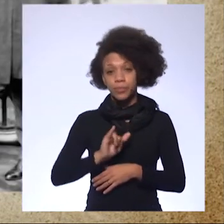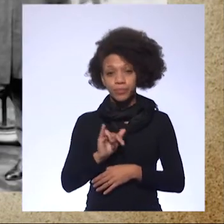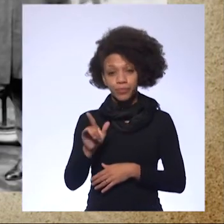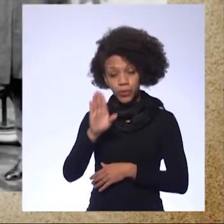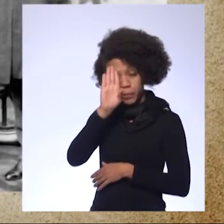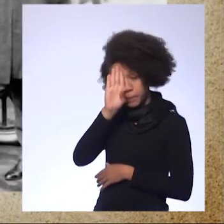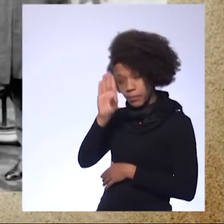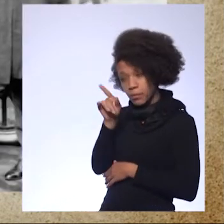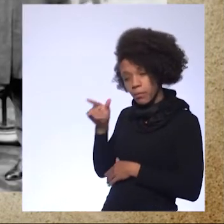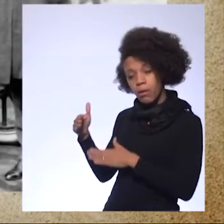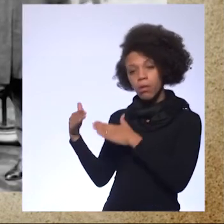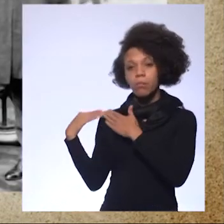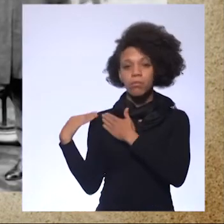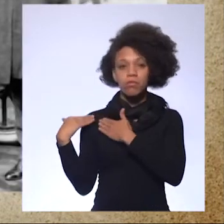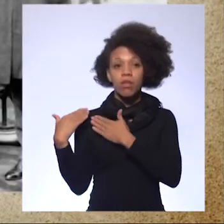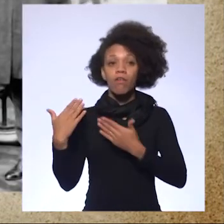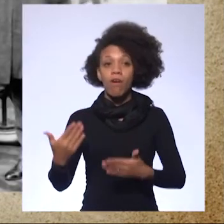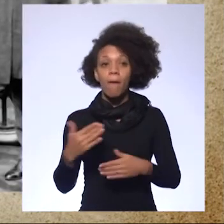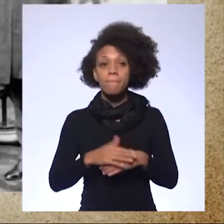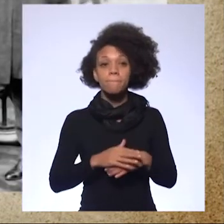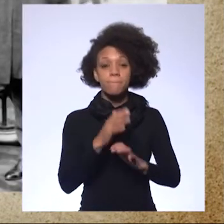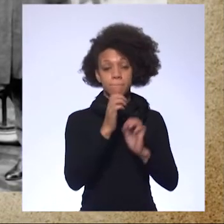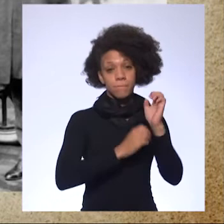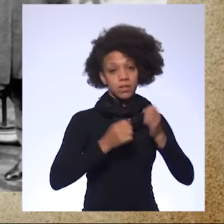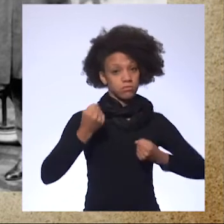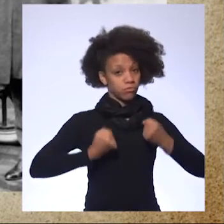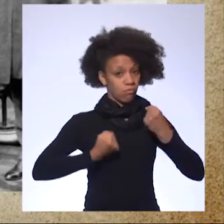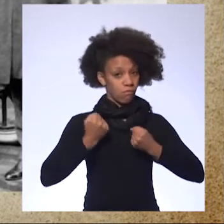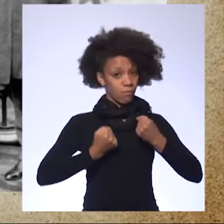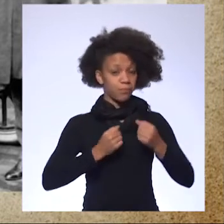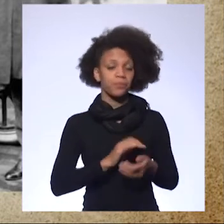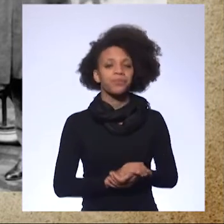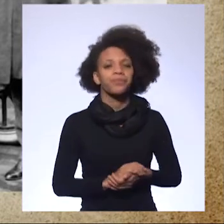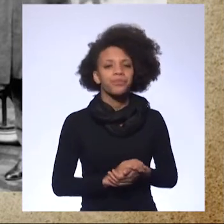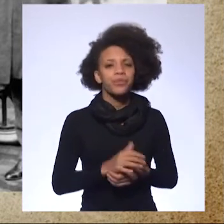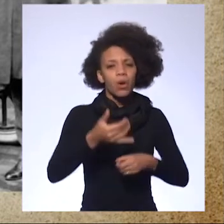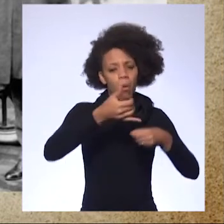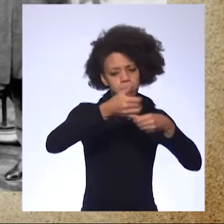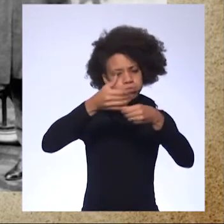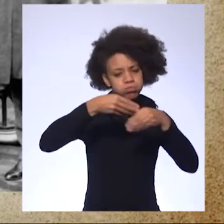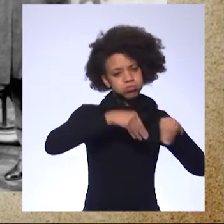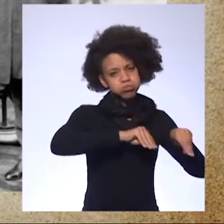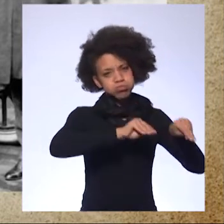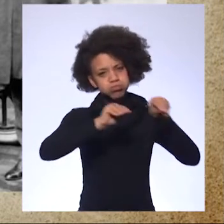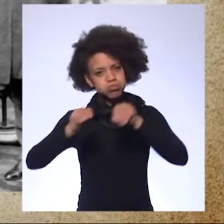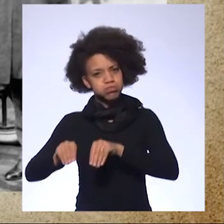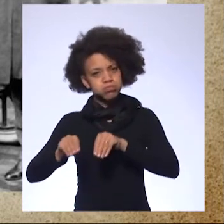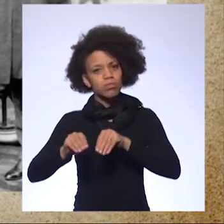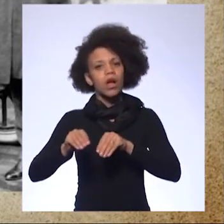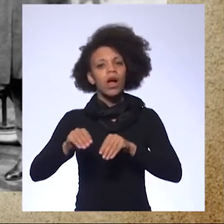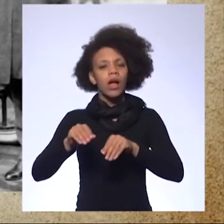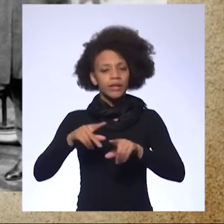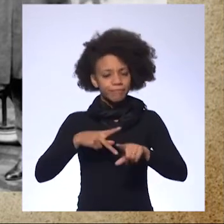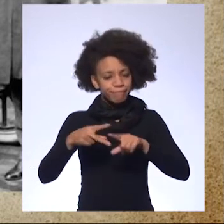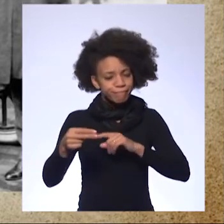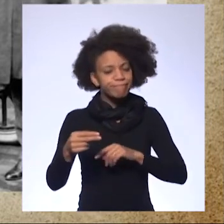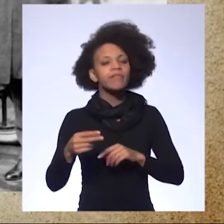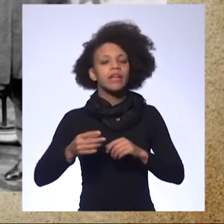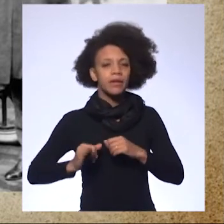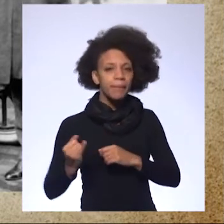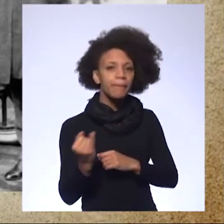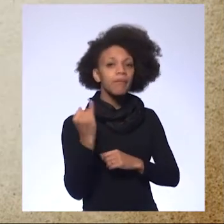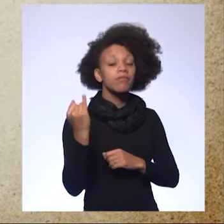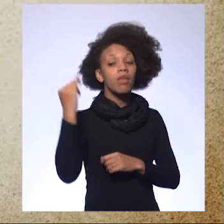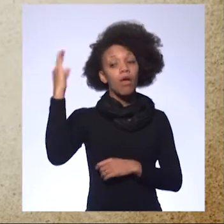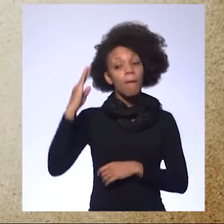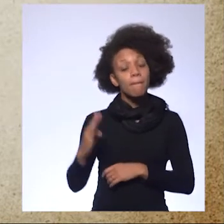principal responsável pelo boom da indústria automobilística. O petróleo mudou de área e ganhou ainda mais importância. No Brasil, já